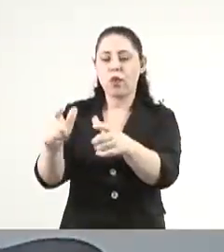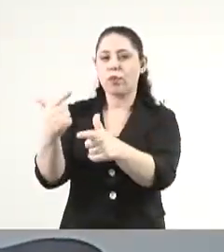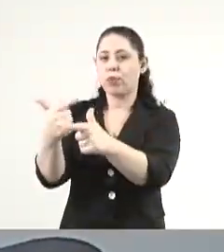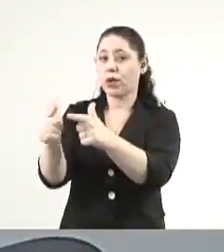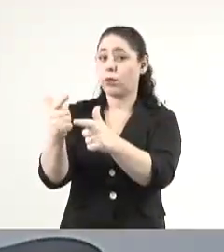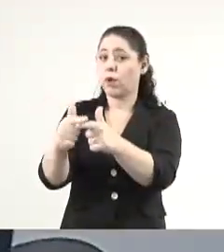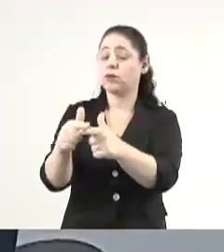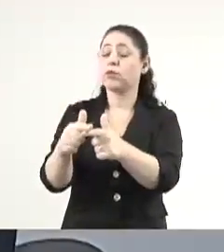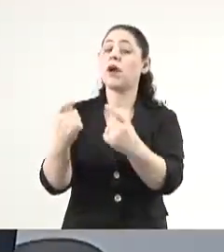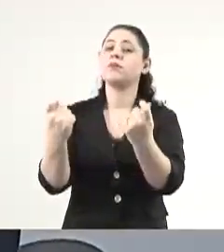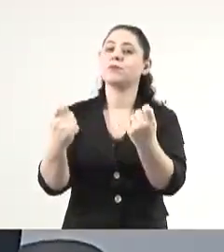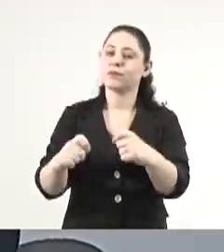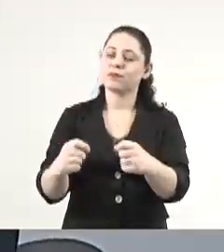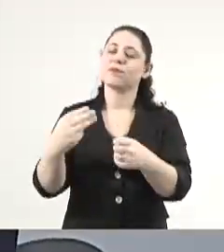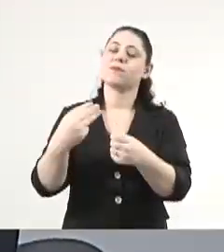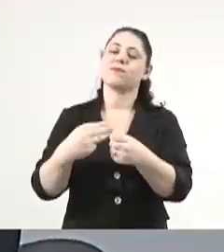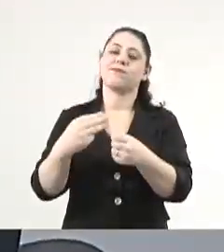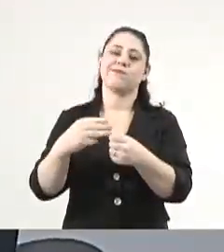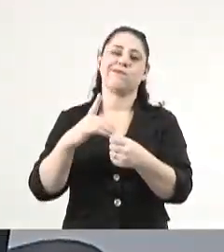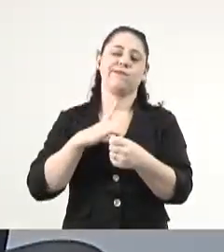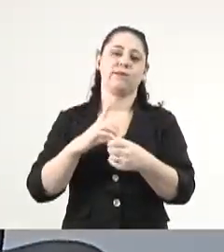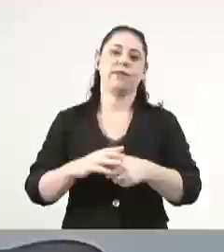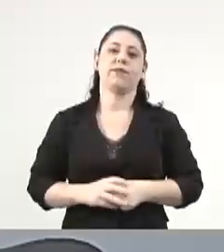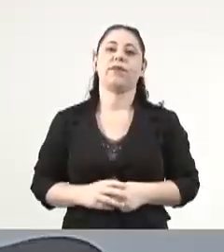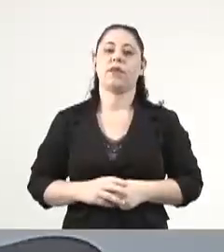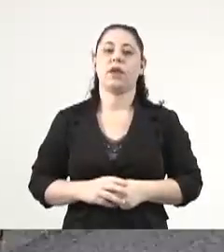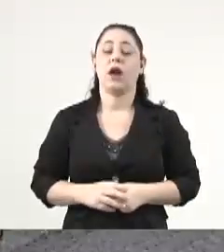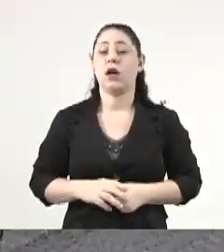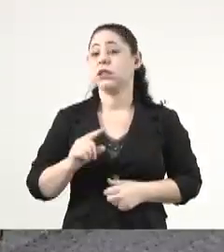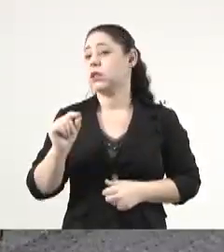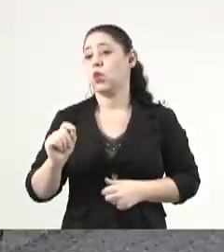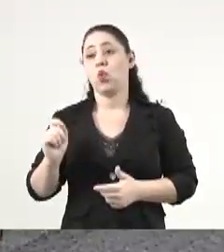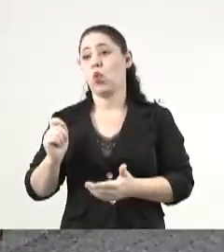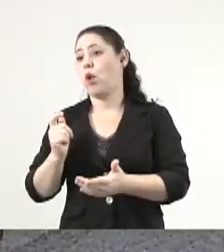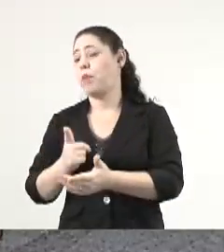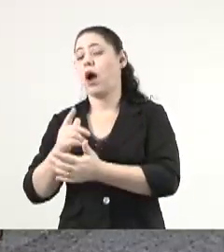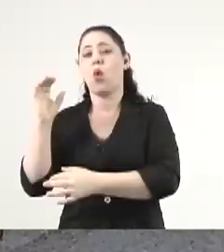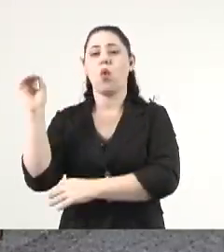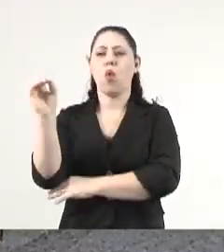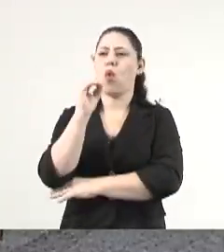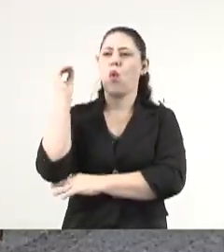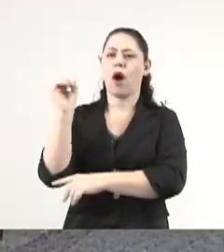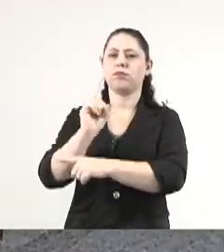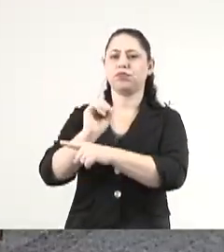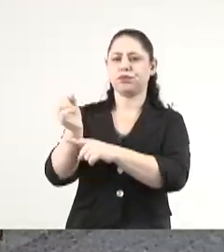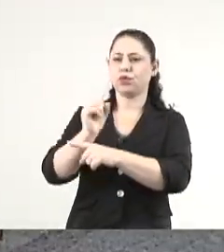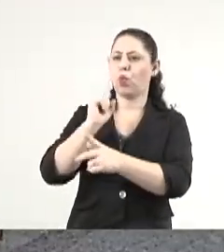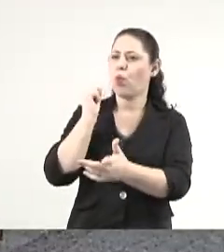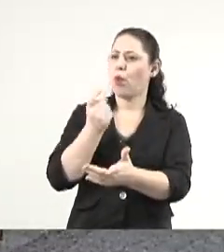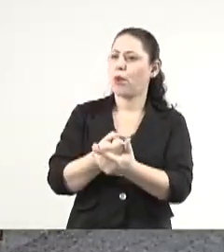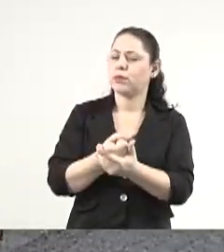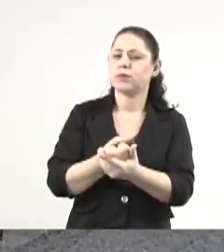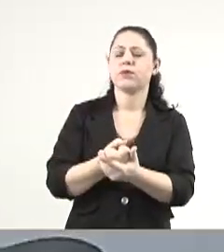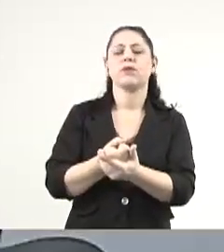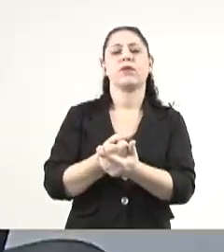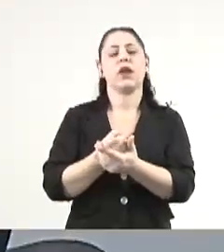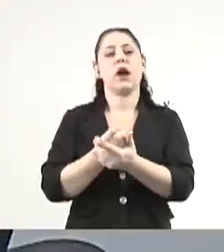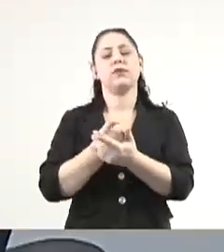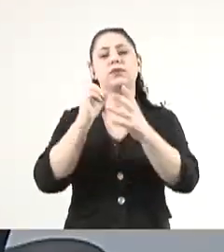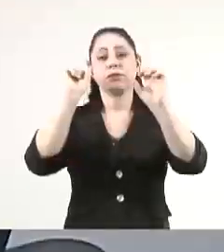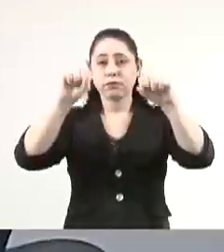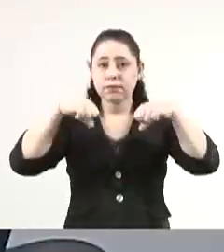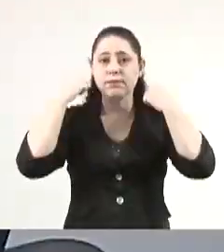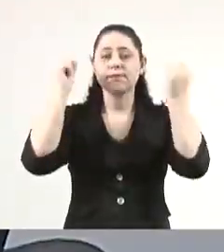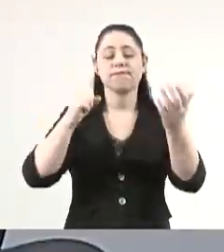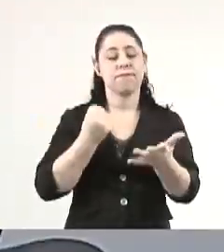de necessidades que os nossos municípios têm. Sejam para aquisição de ambulância, seja para aquisição de academia